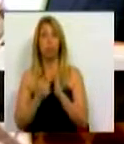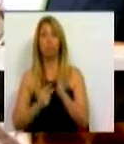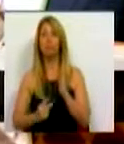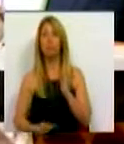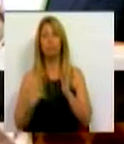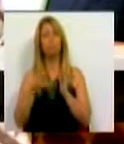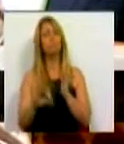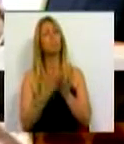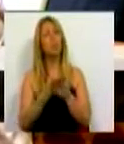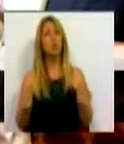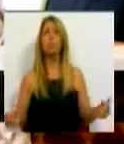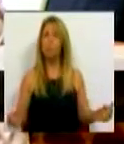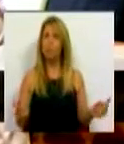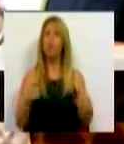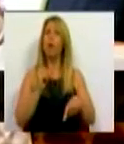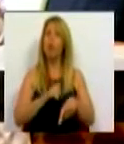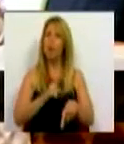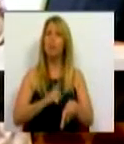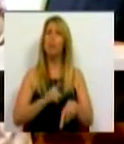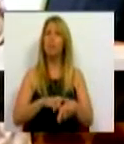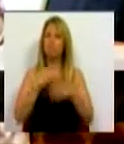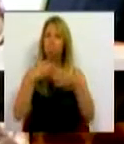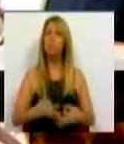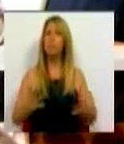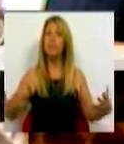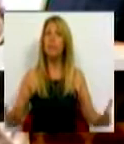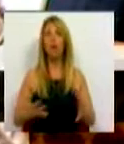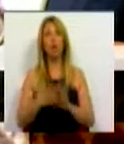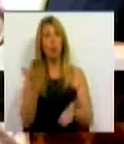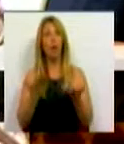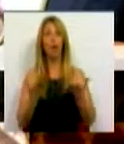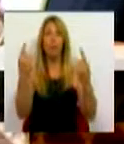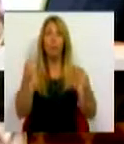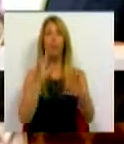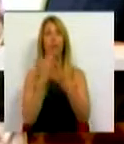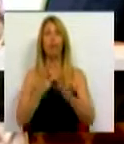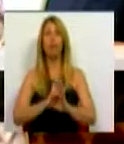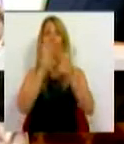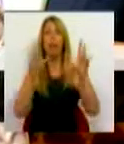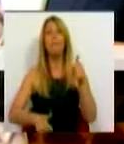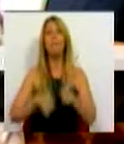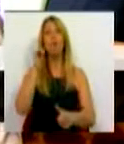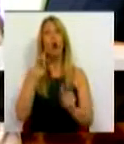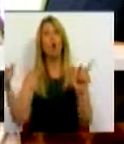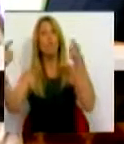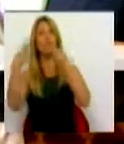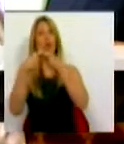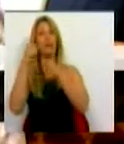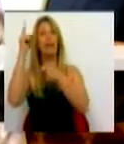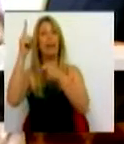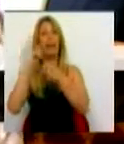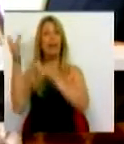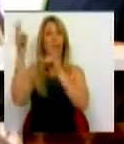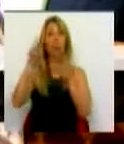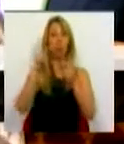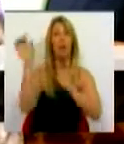solução oportuna e equilibrada, que por um lado clarifica melhor e vai ao encontro das diretivas europeias em